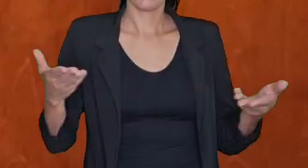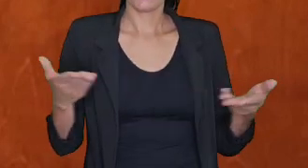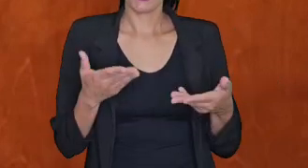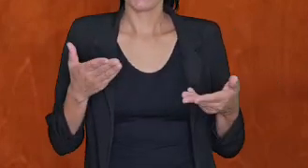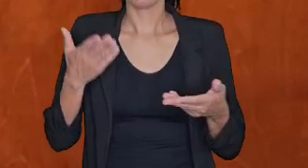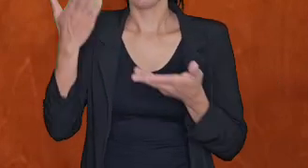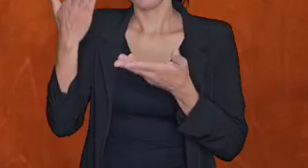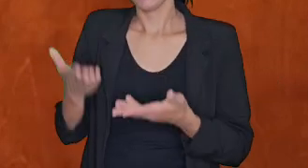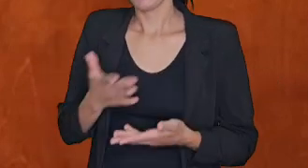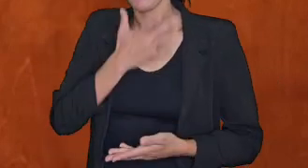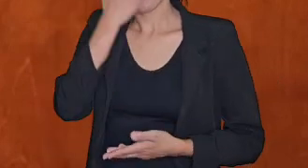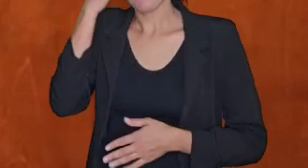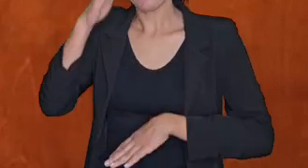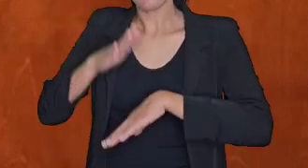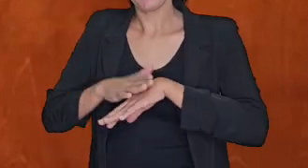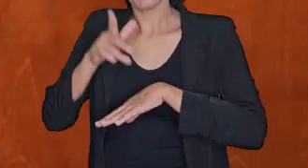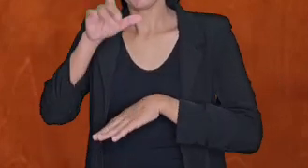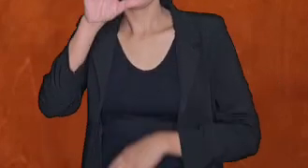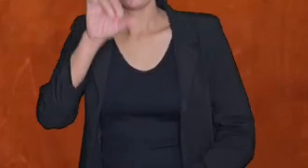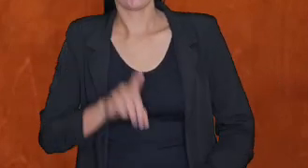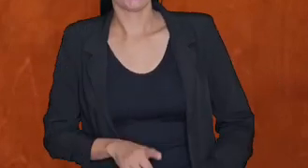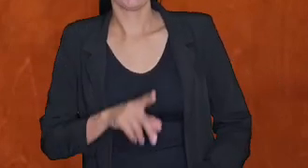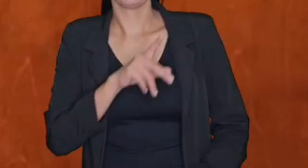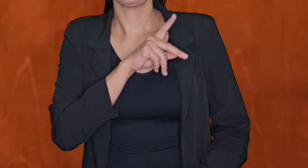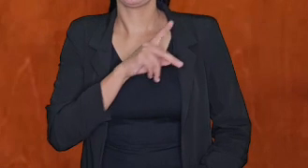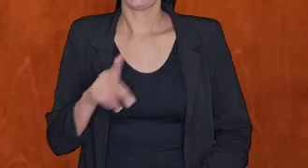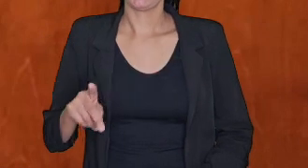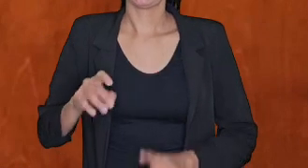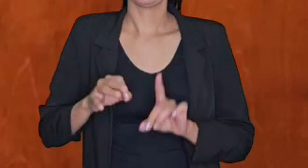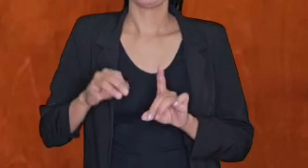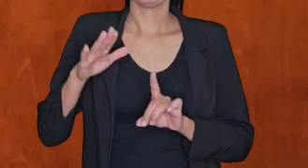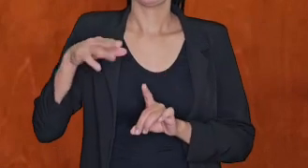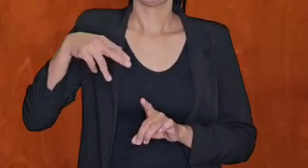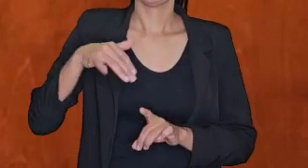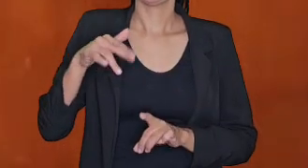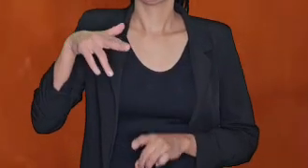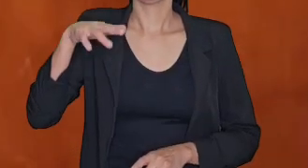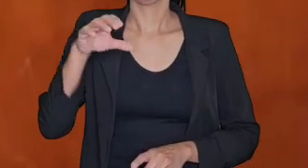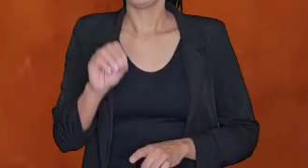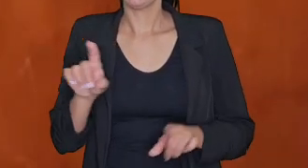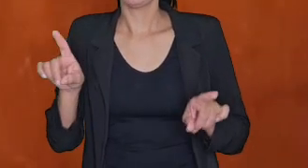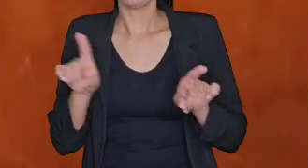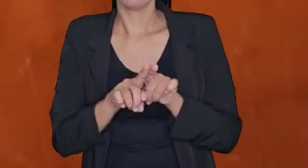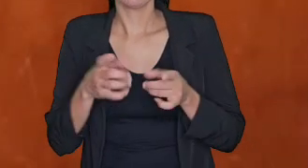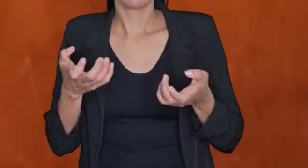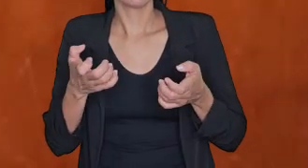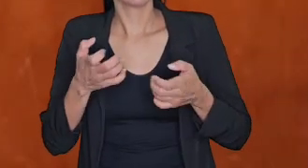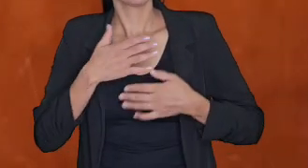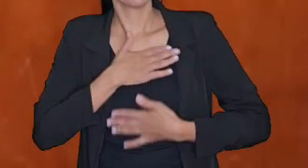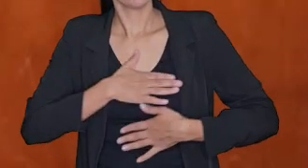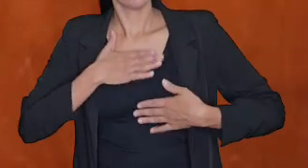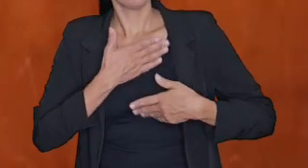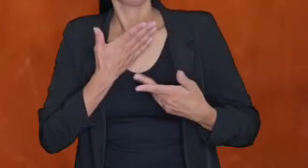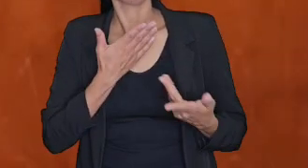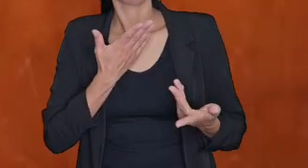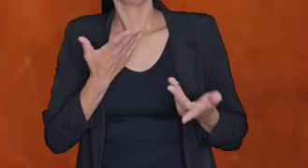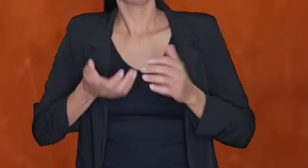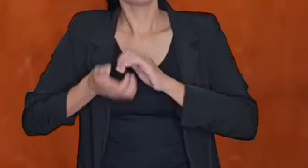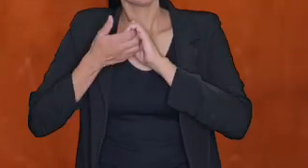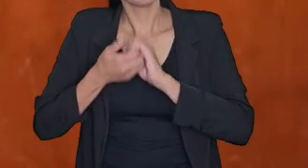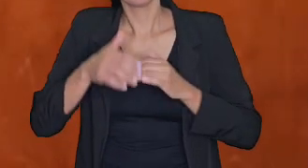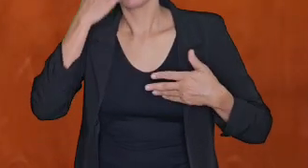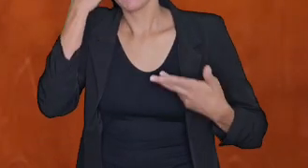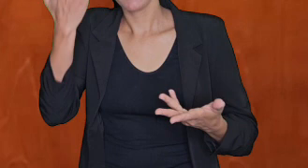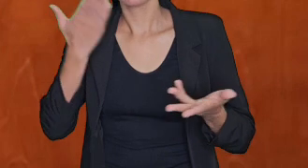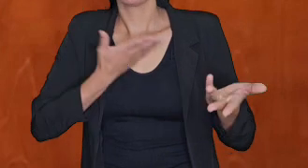Região pela realização. O faço na pessoa do seu diretor-presidente, o desembargador Nino todo, mas